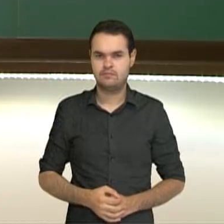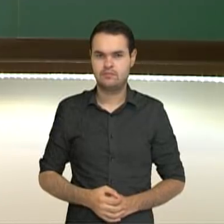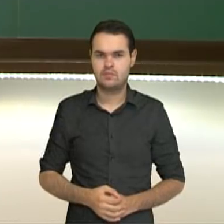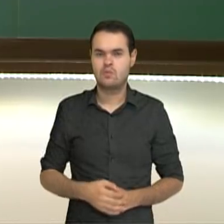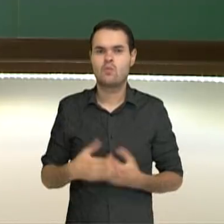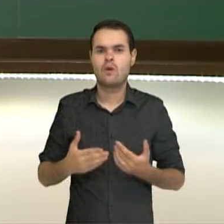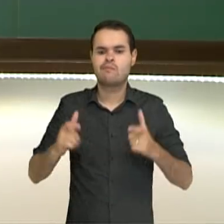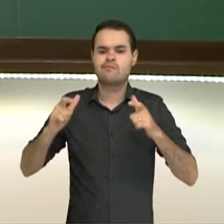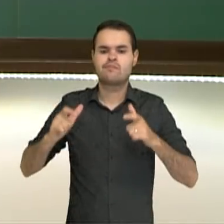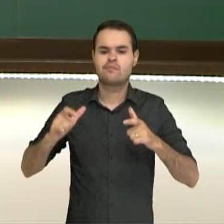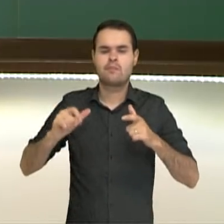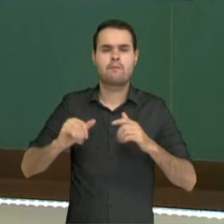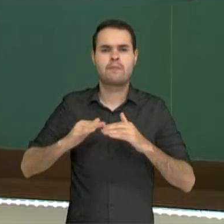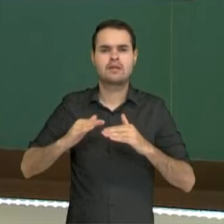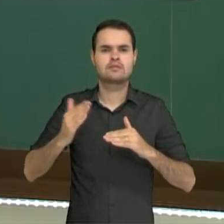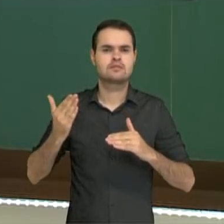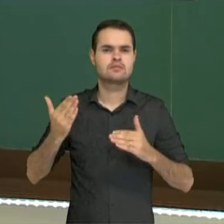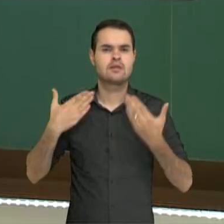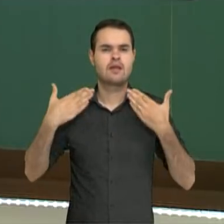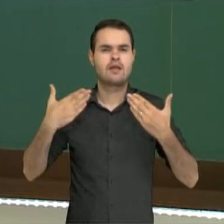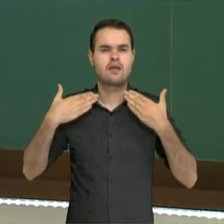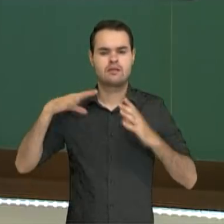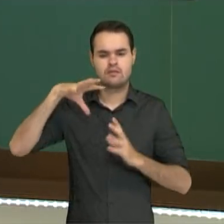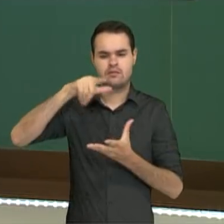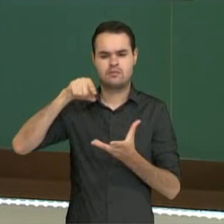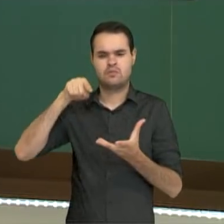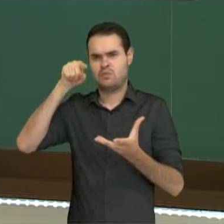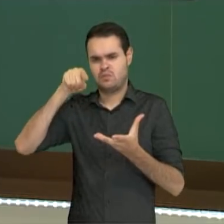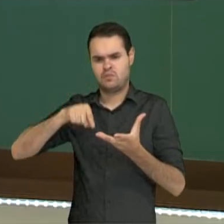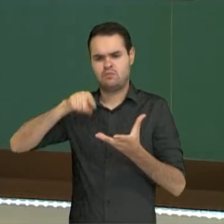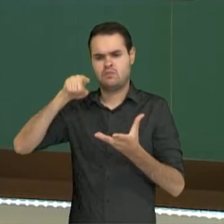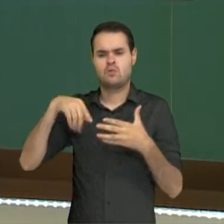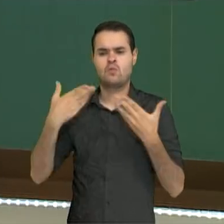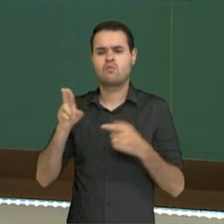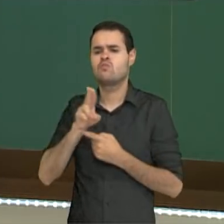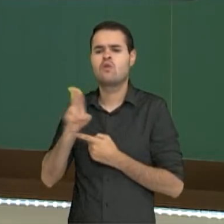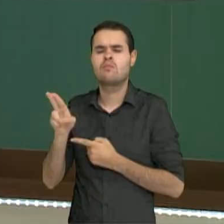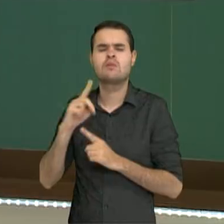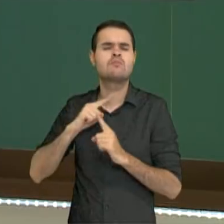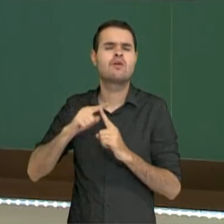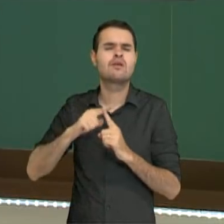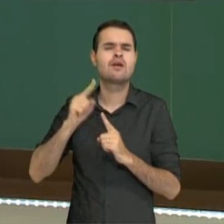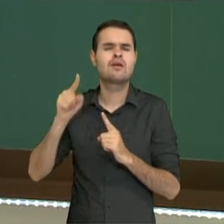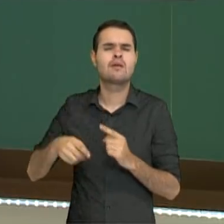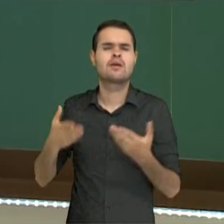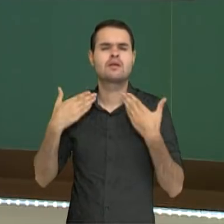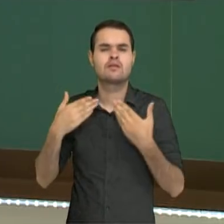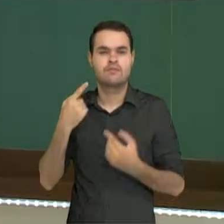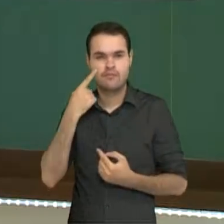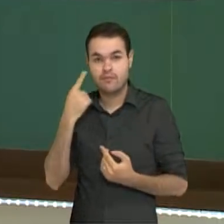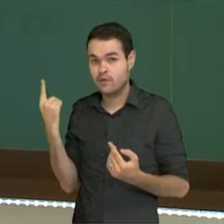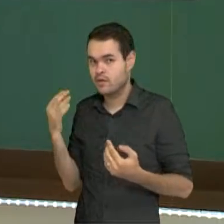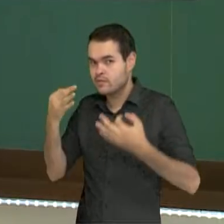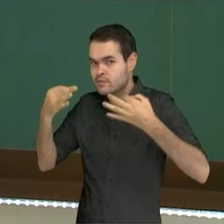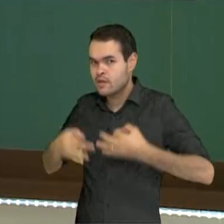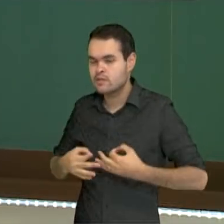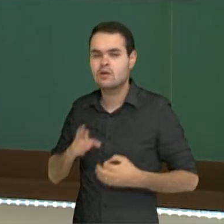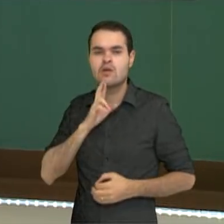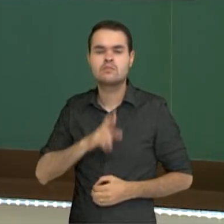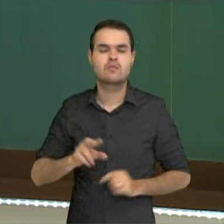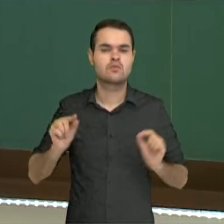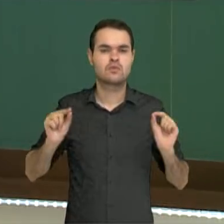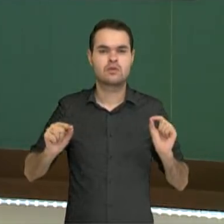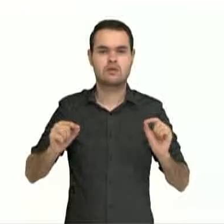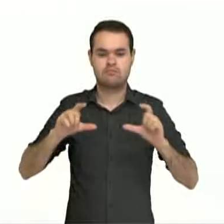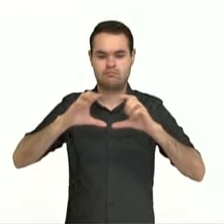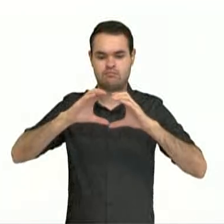zona térmica mais quente ali do planeta e por que que ela é a mais quente? Vamos ver se vocês acertaram então? Resposta: